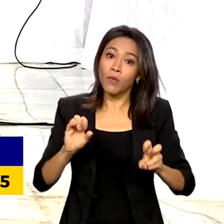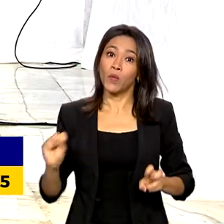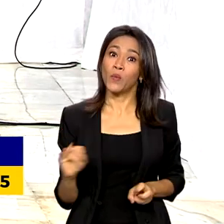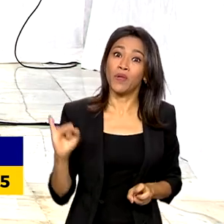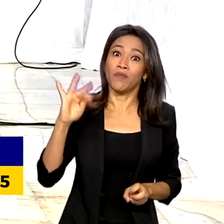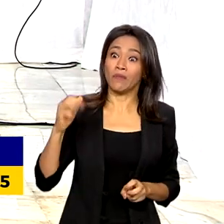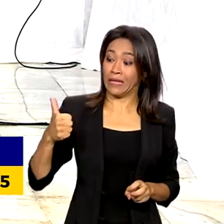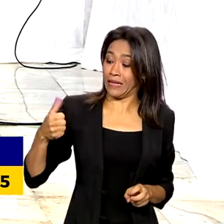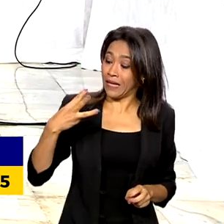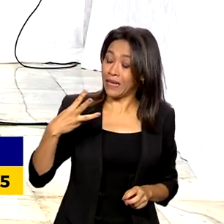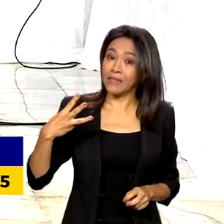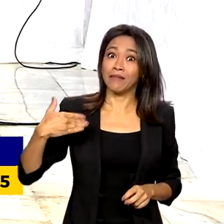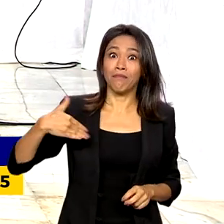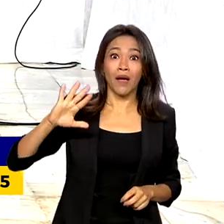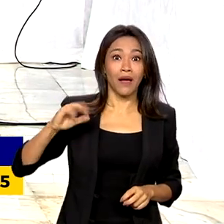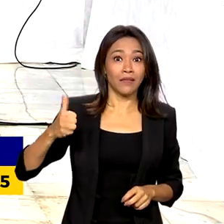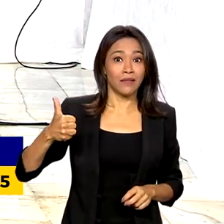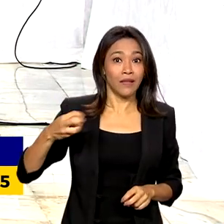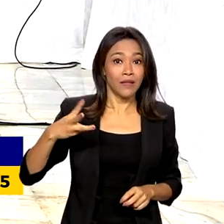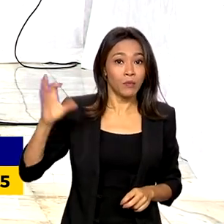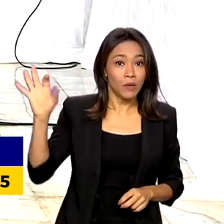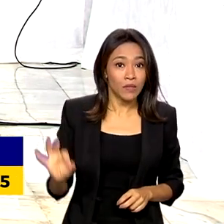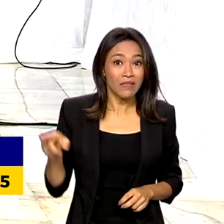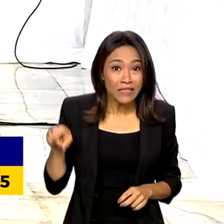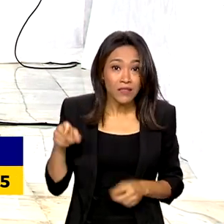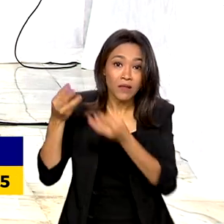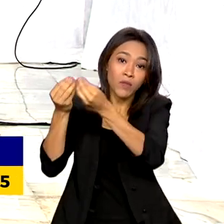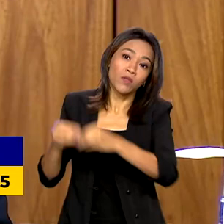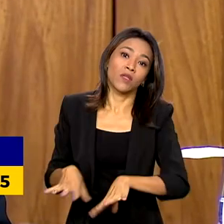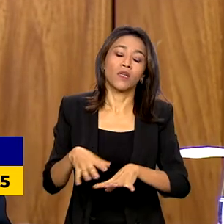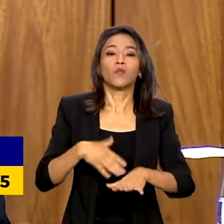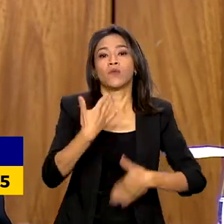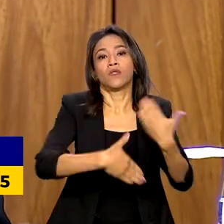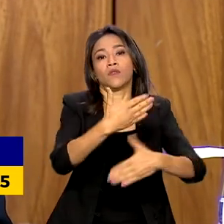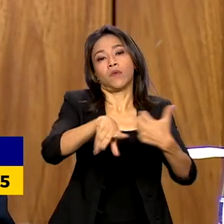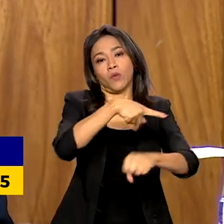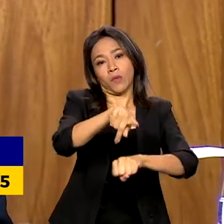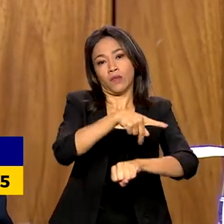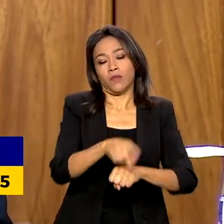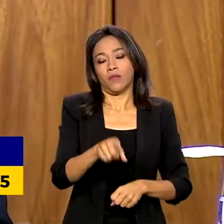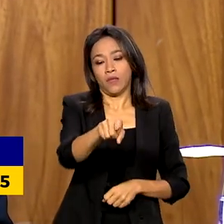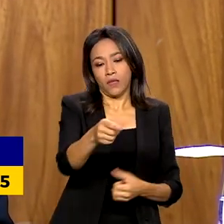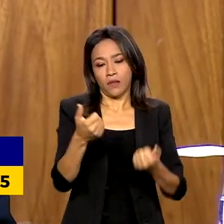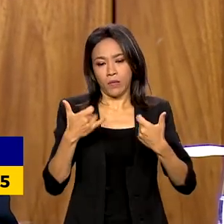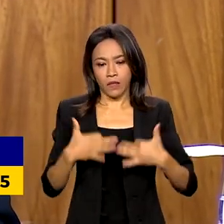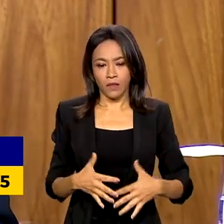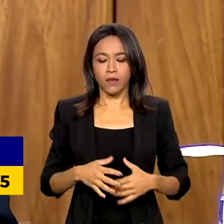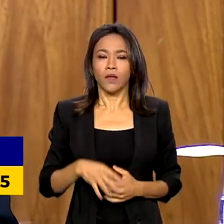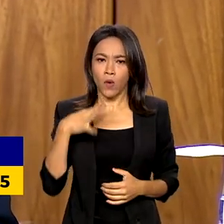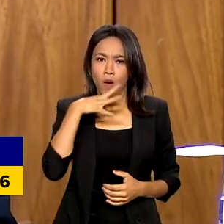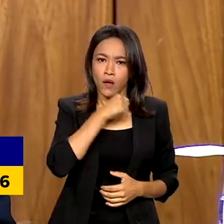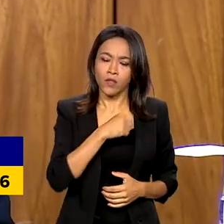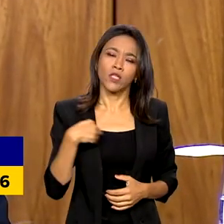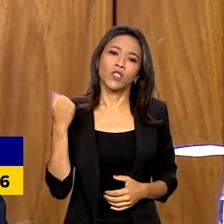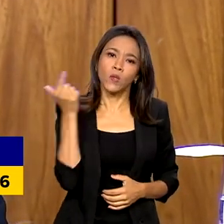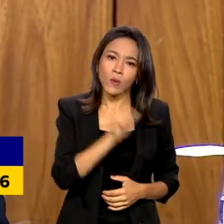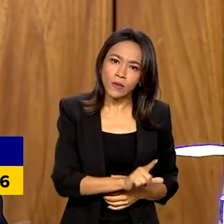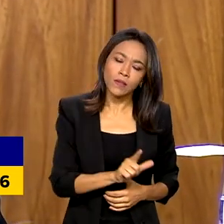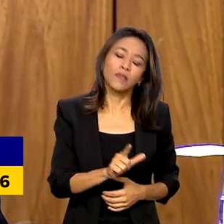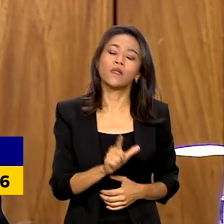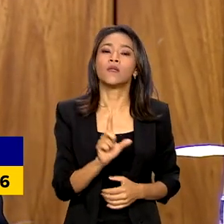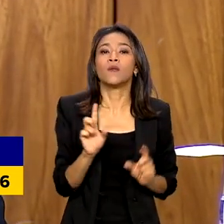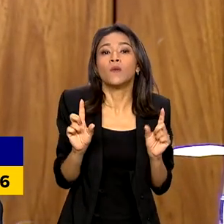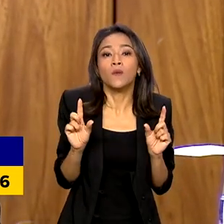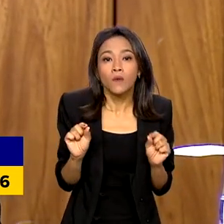13,75% ao ano e que estaria prejudicando o crescimento do país. Acho que temos todas as condições para isso, para que